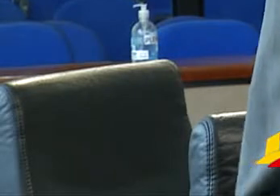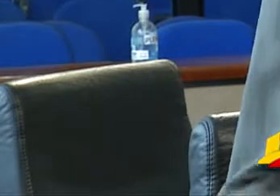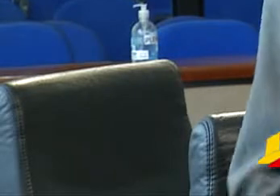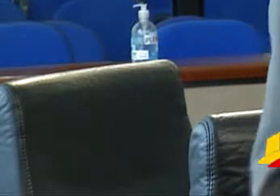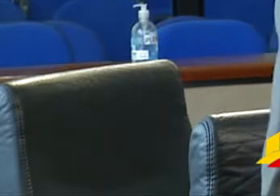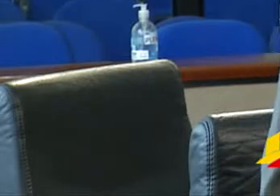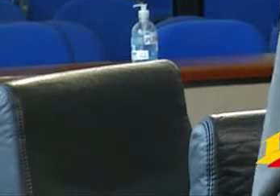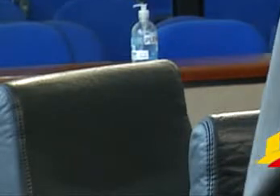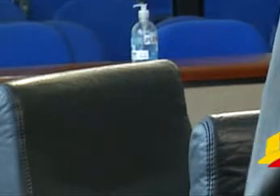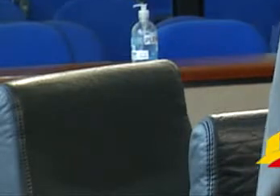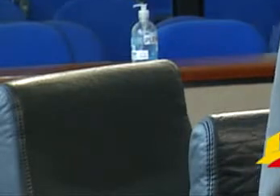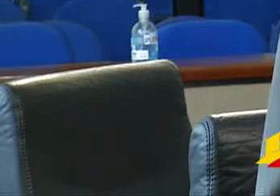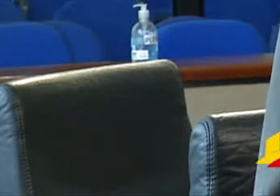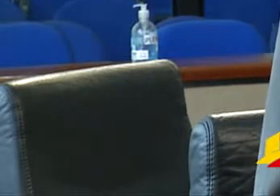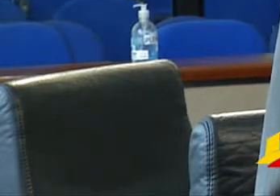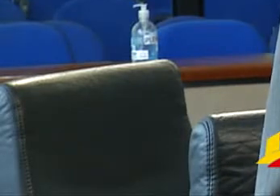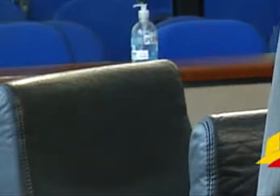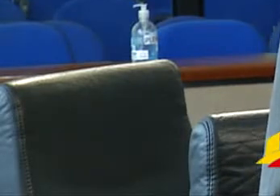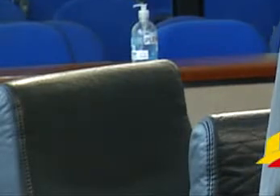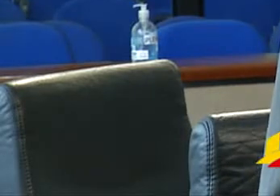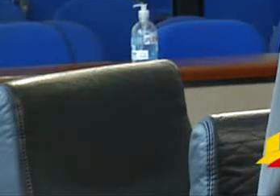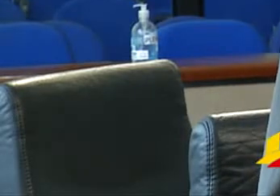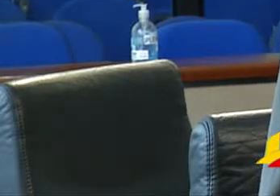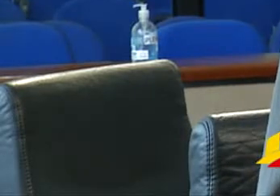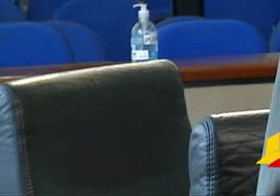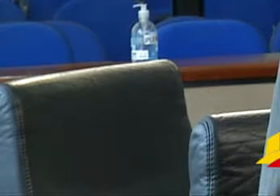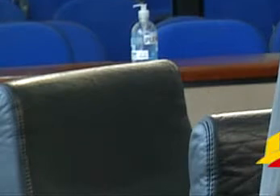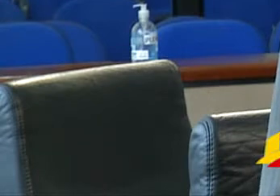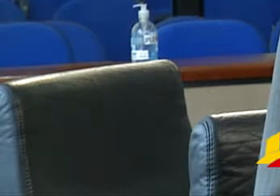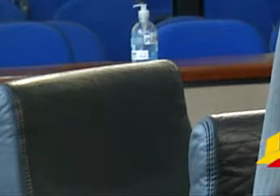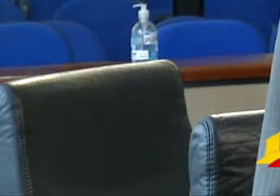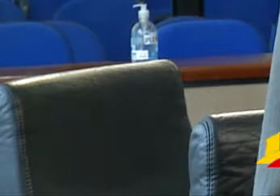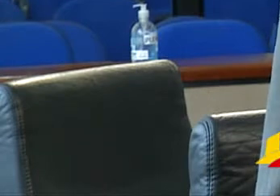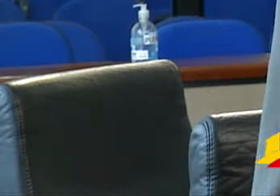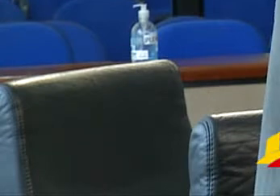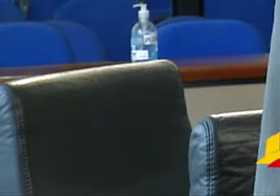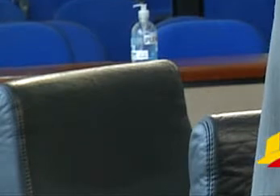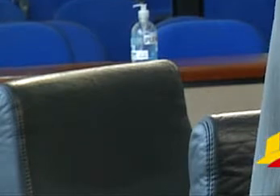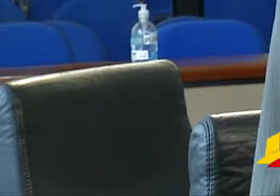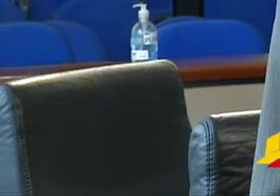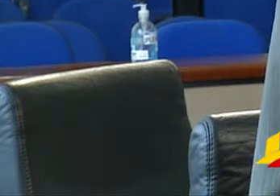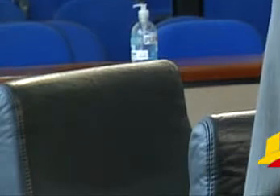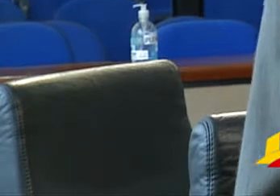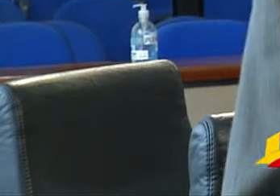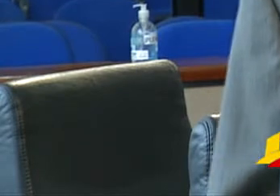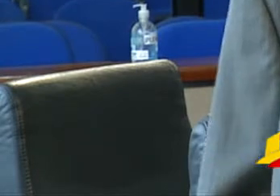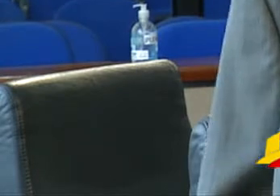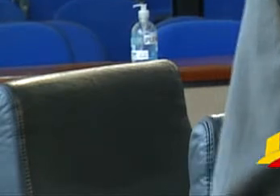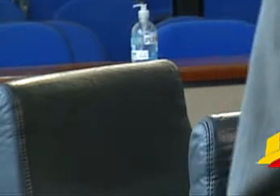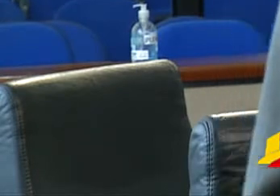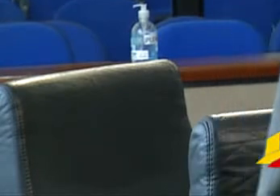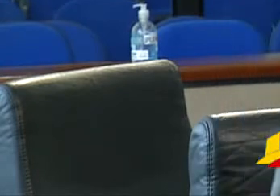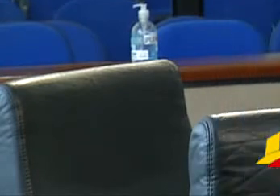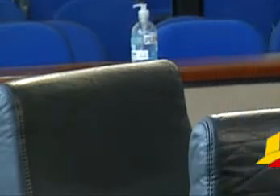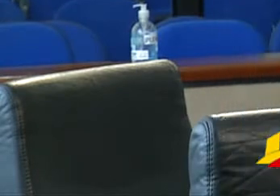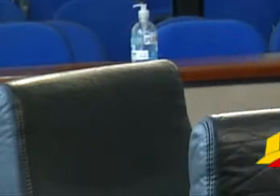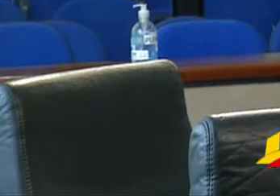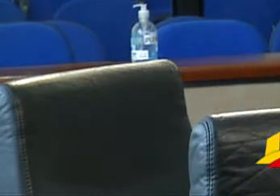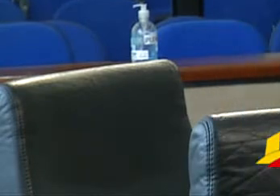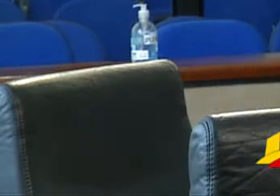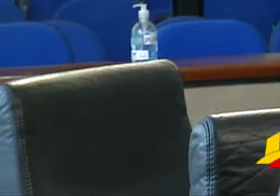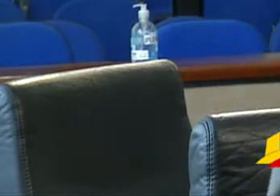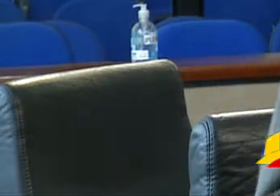torneira e levei o pessoal do SAAE para eles tomarem e não tomaram entendeu então